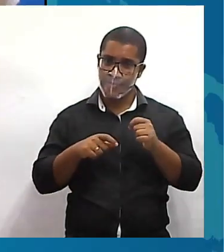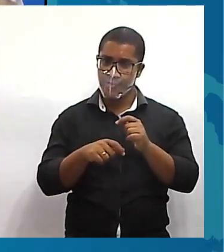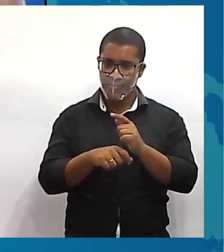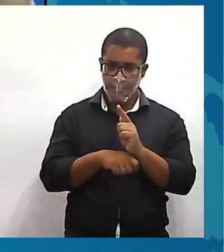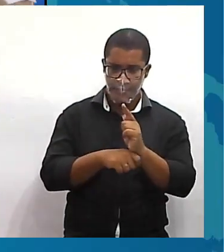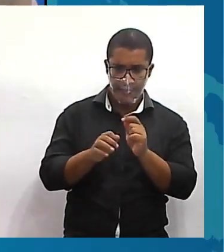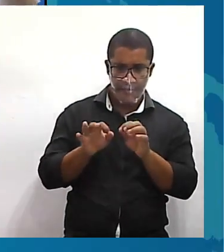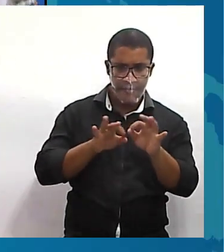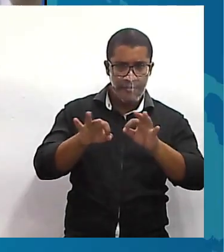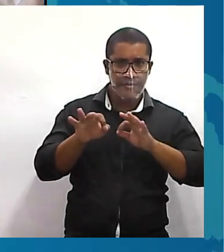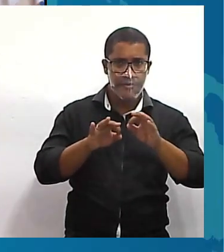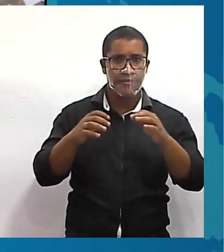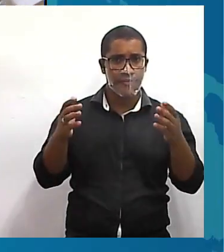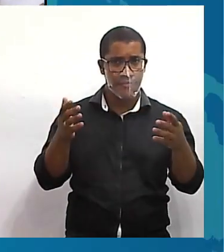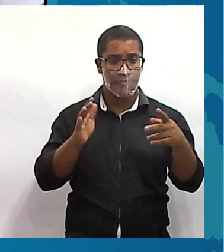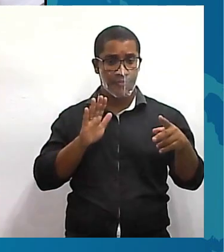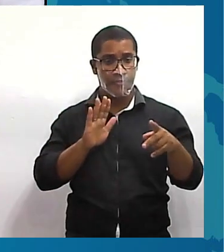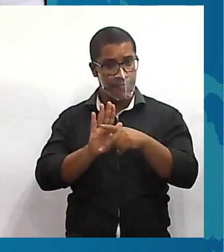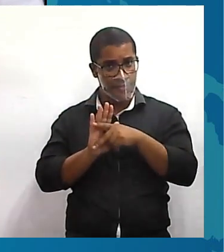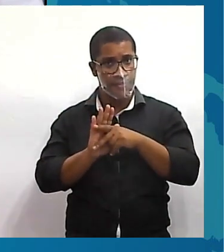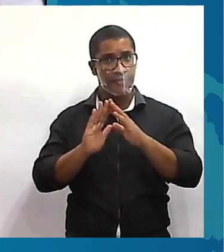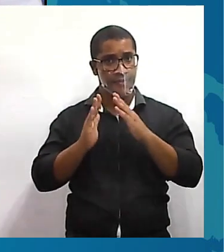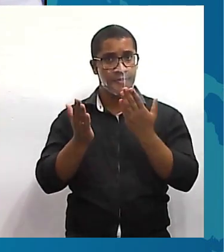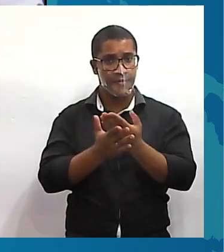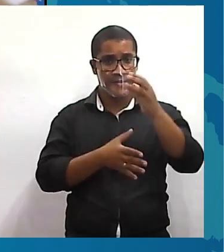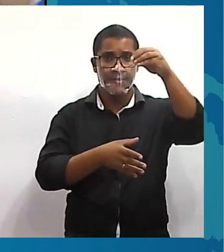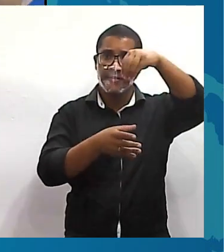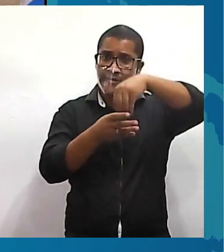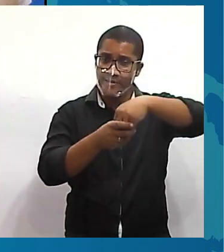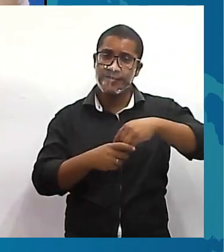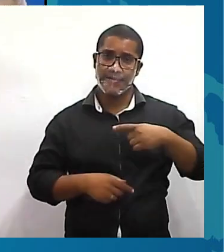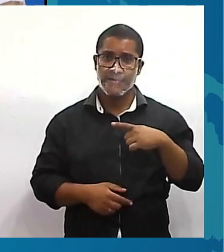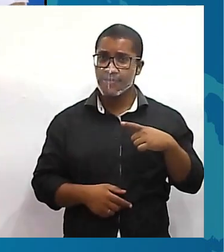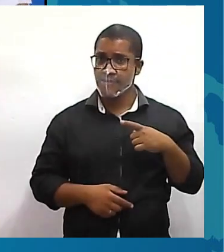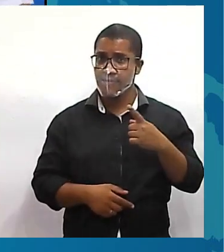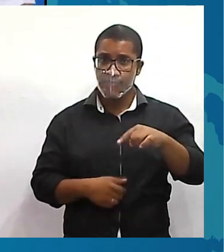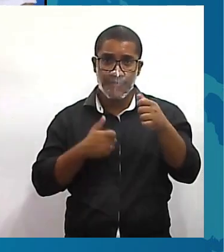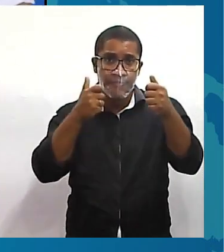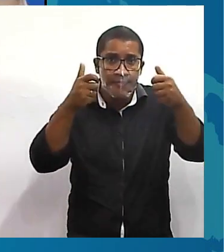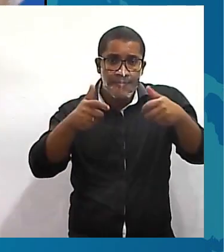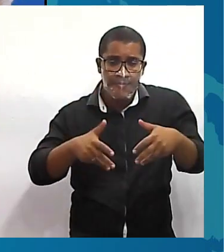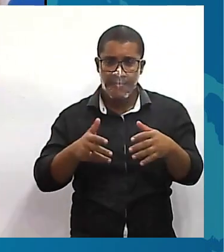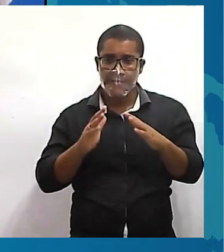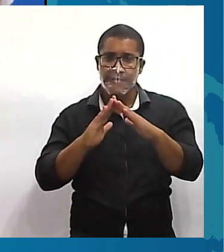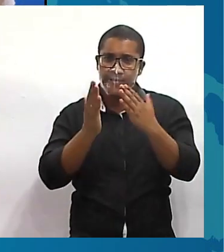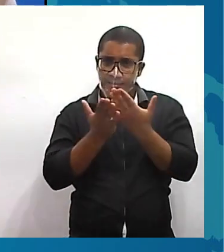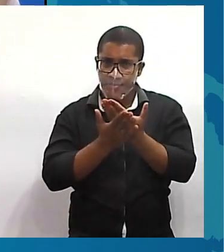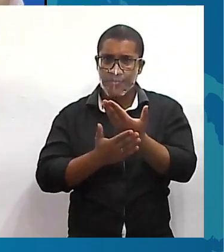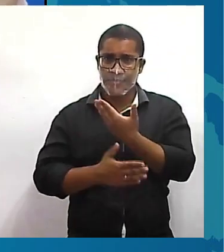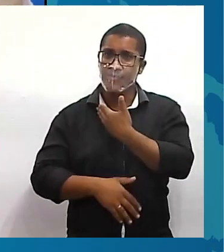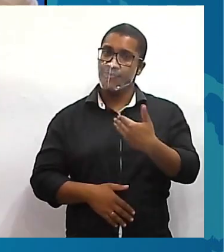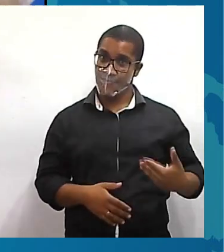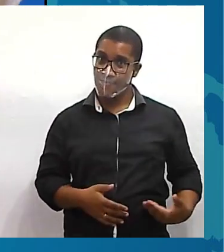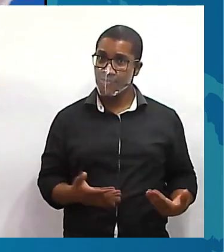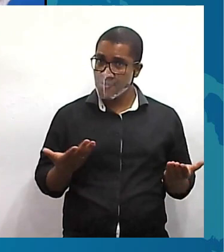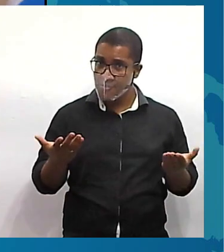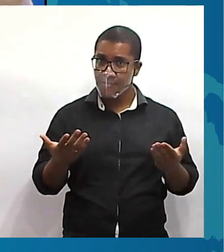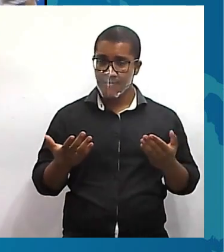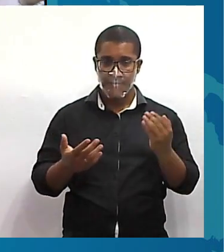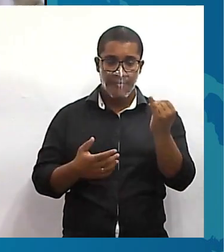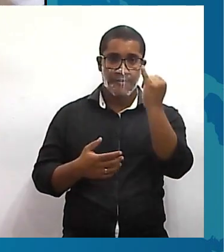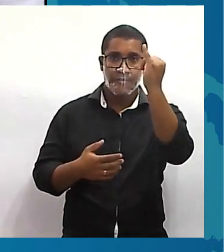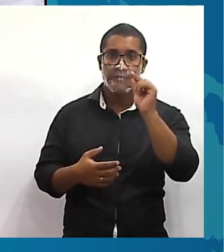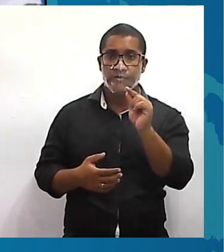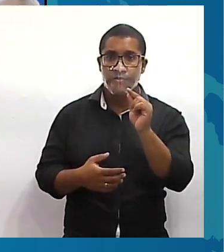entendido como algo que pertence de fato à escola, né? E quando a gente trata de uma instituição pública, por exemplo, é importante que